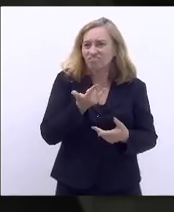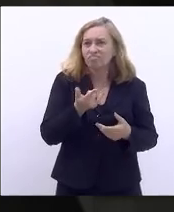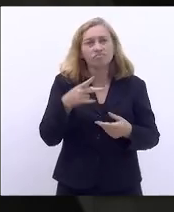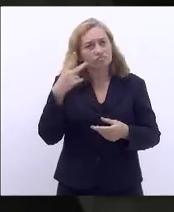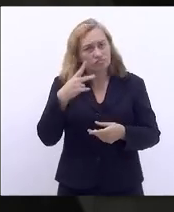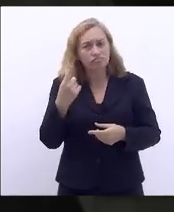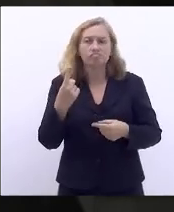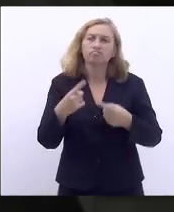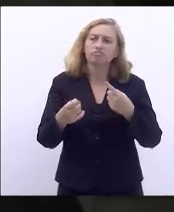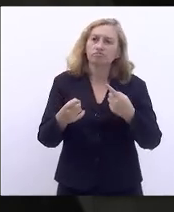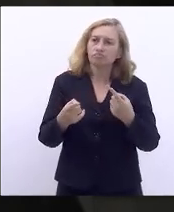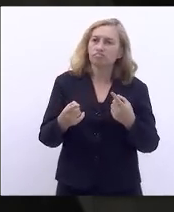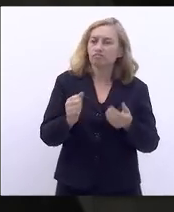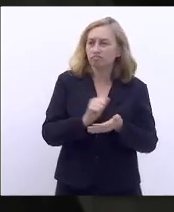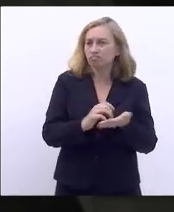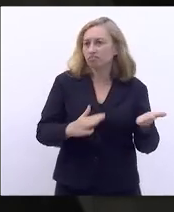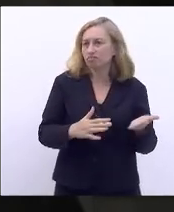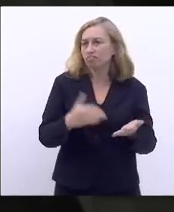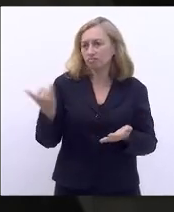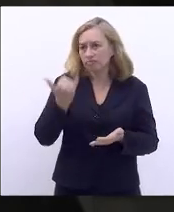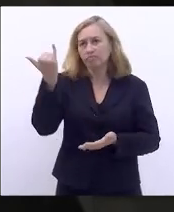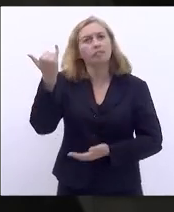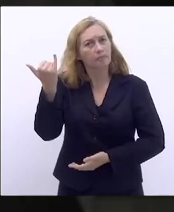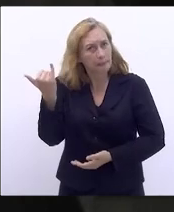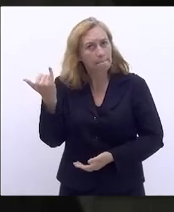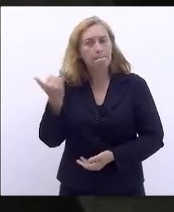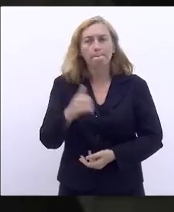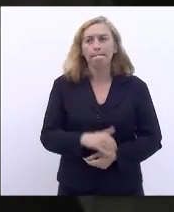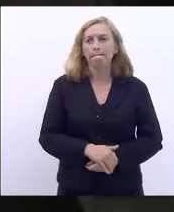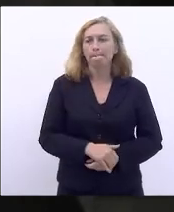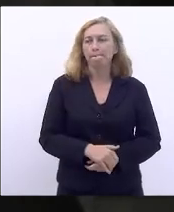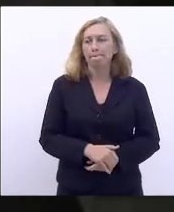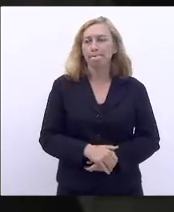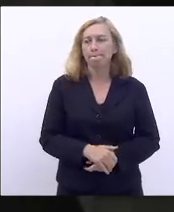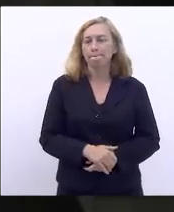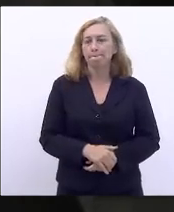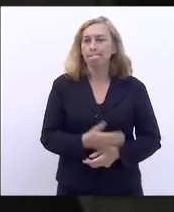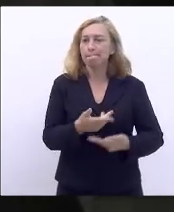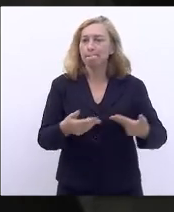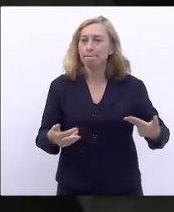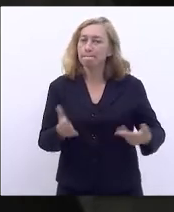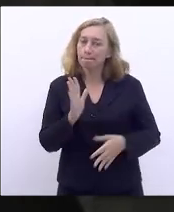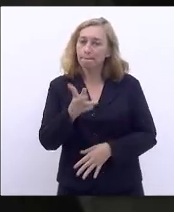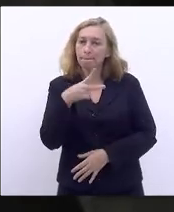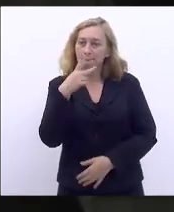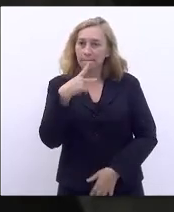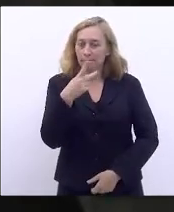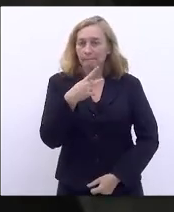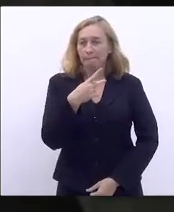atividade da mais elevada relevância. Muitos já disseram, inclusive,